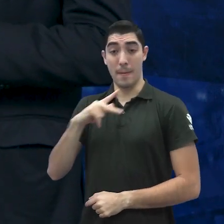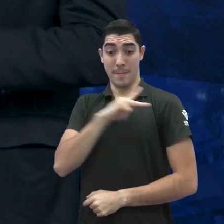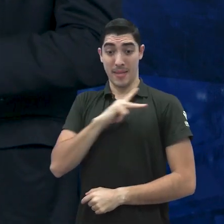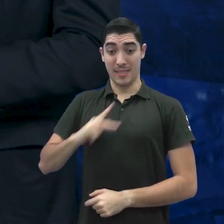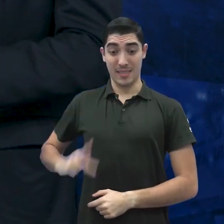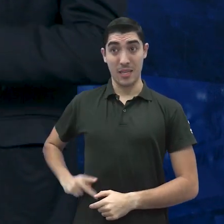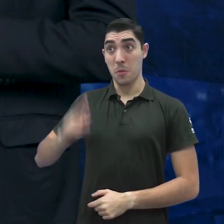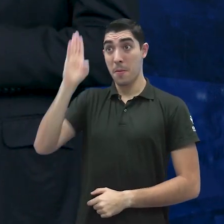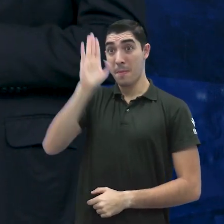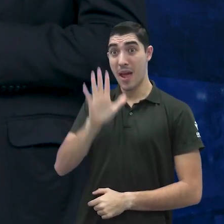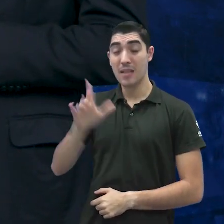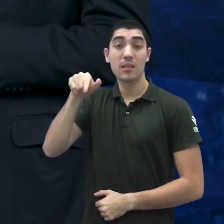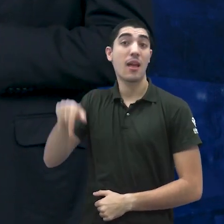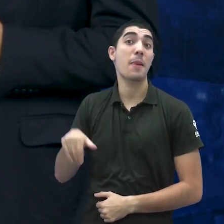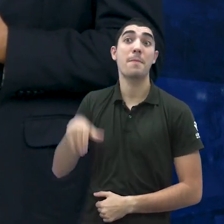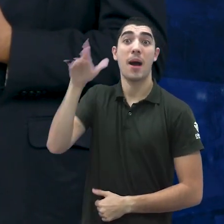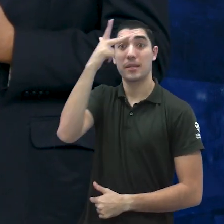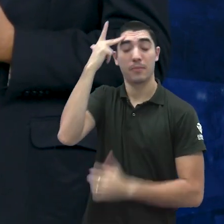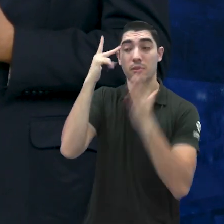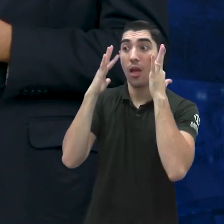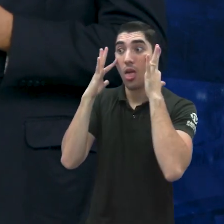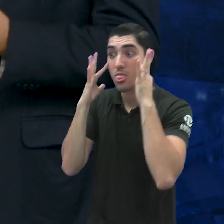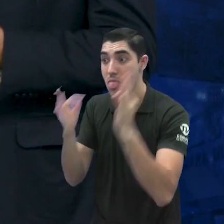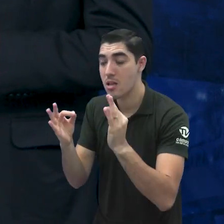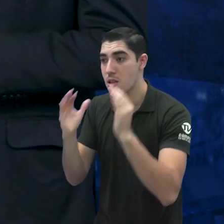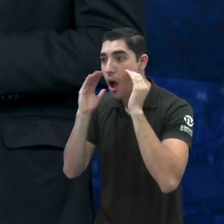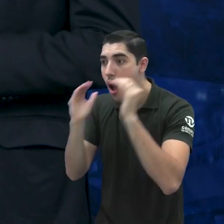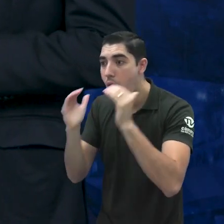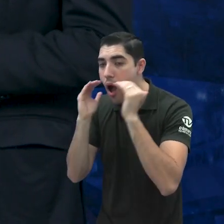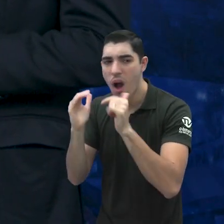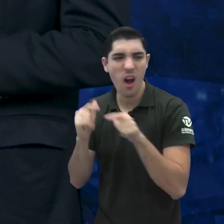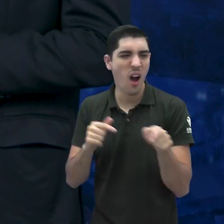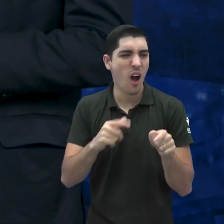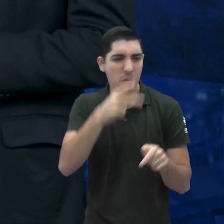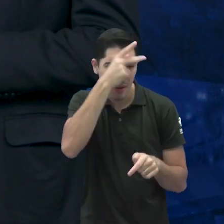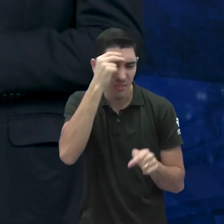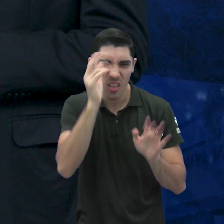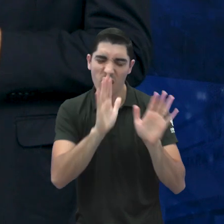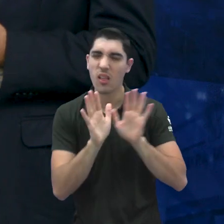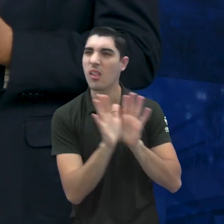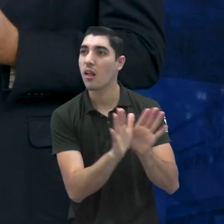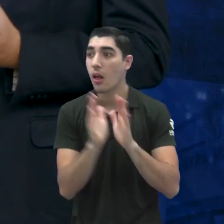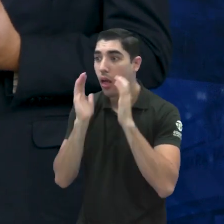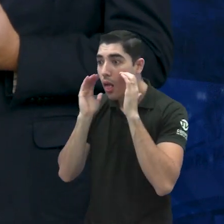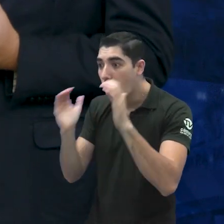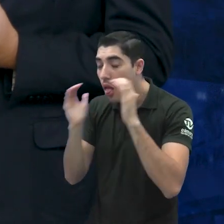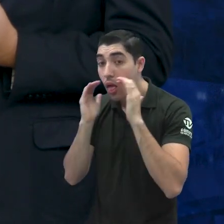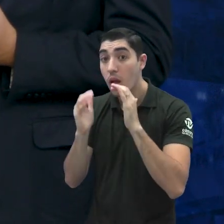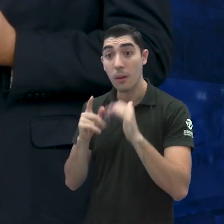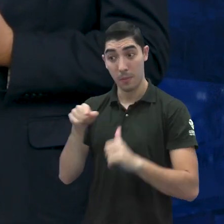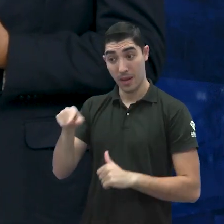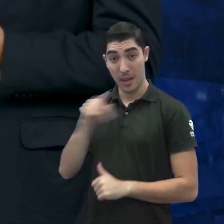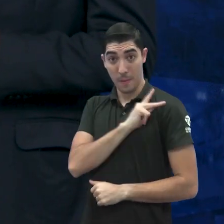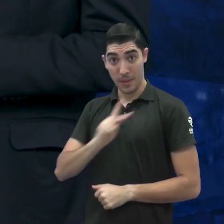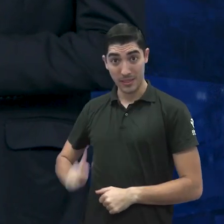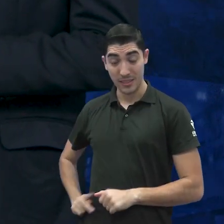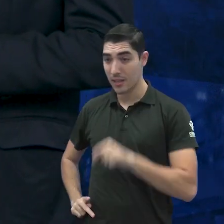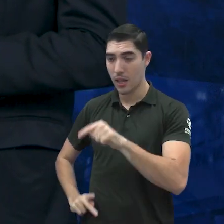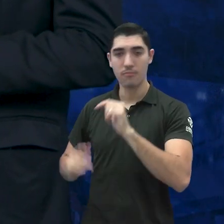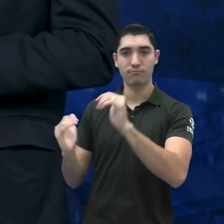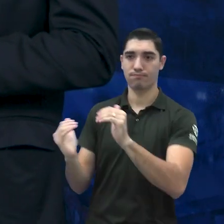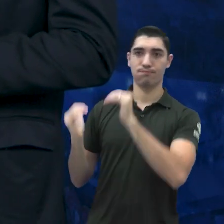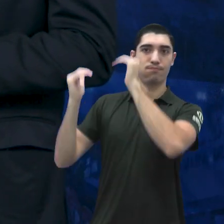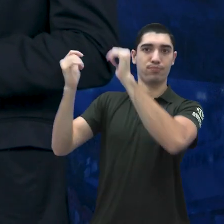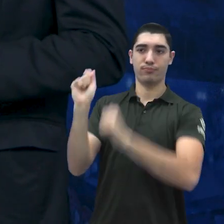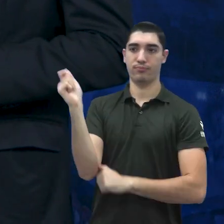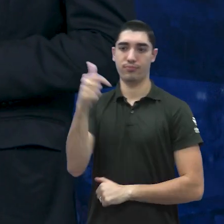nacional ela chama maior atenção. Se nós pararmos para pensar de forma exemplificativa, a eleição para presidente ela já chama muito